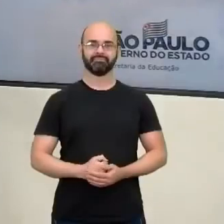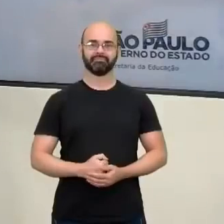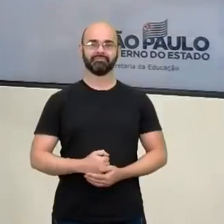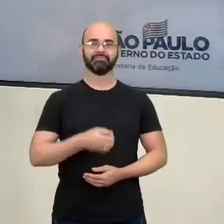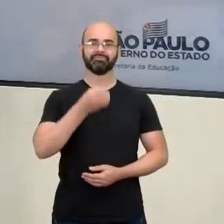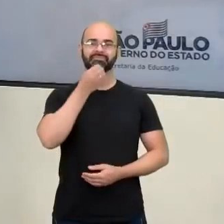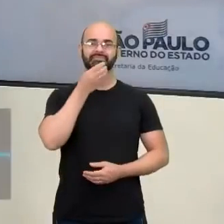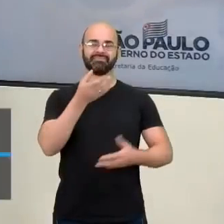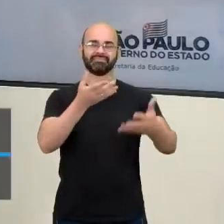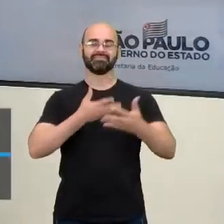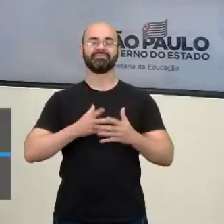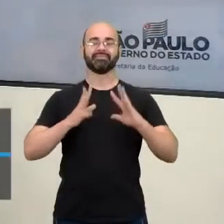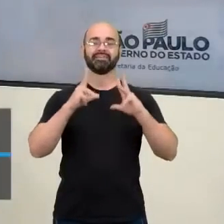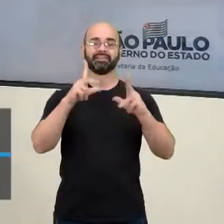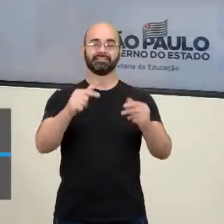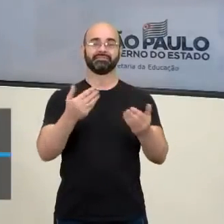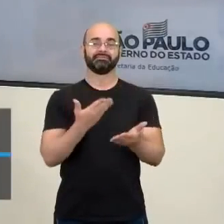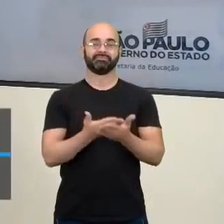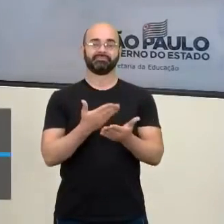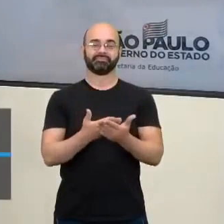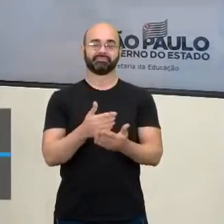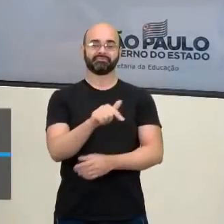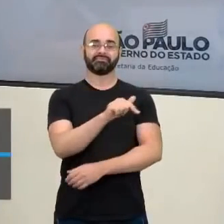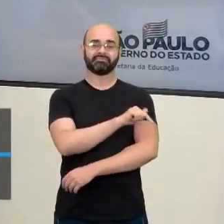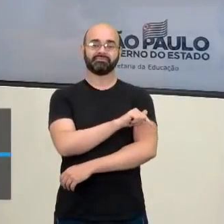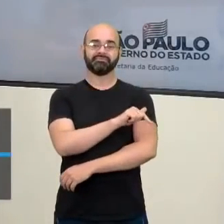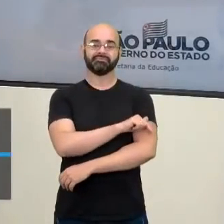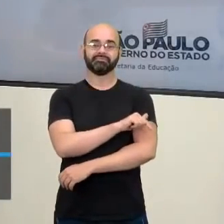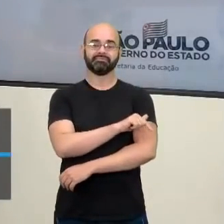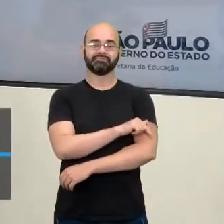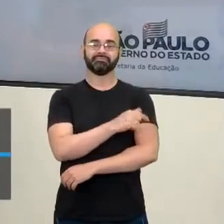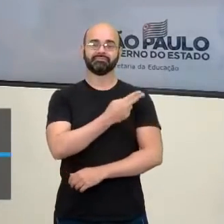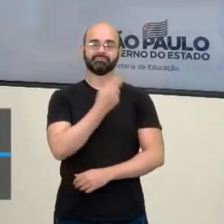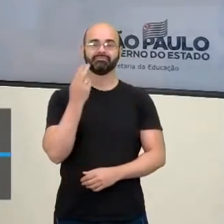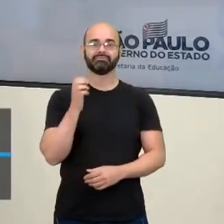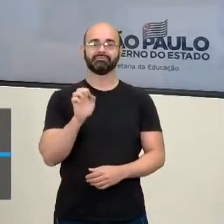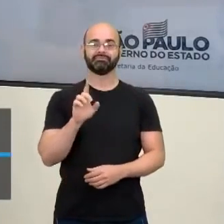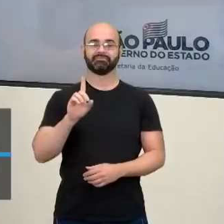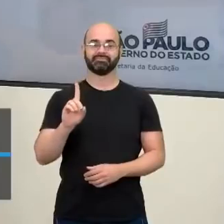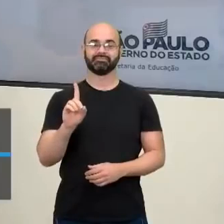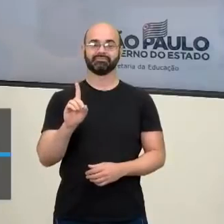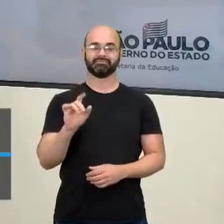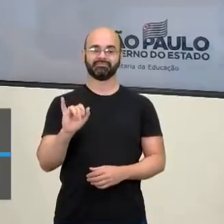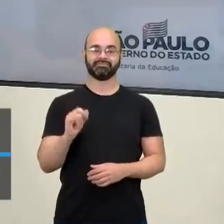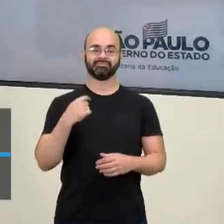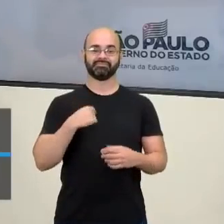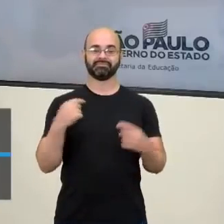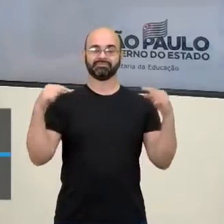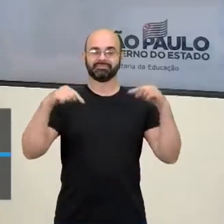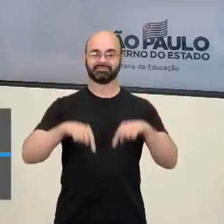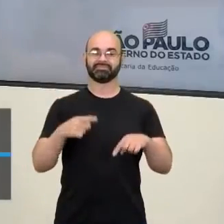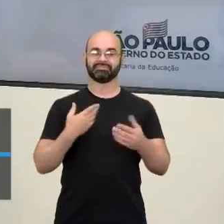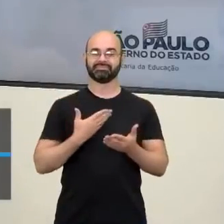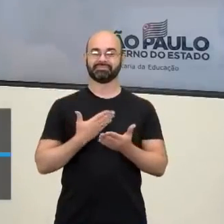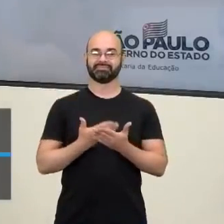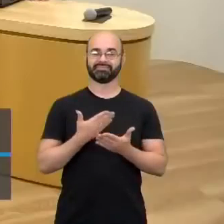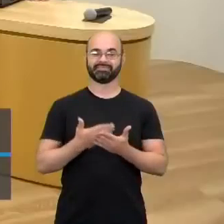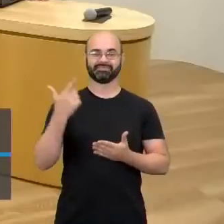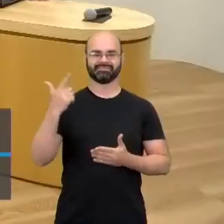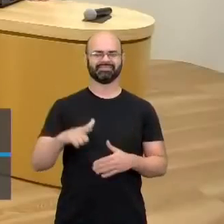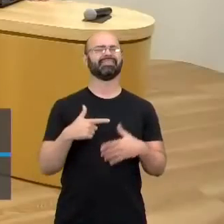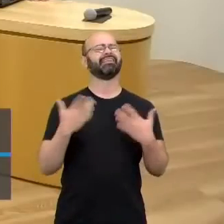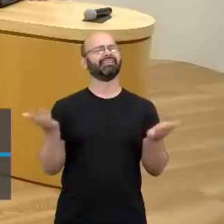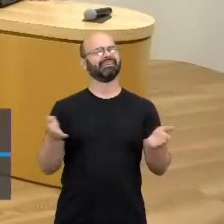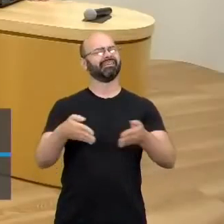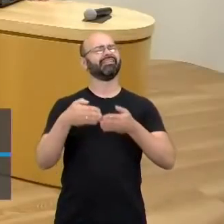Benvenuti a tutti gli studenti del settimo anno, mi chiamo Ed e oggi siamo qui per mais uma classe. Come on, Ed.